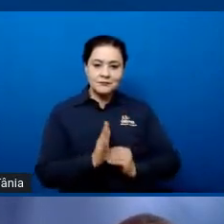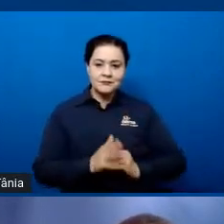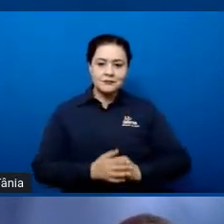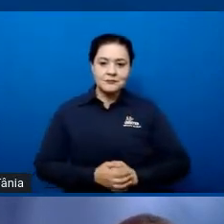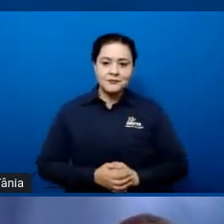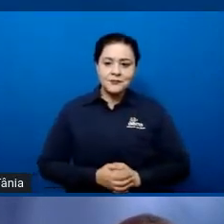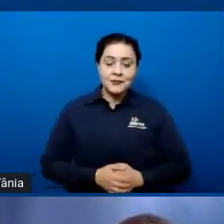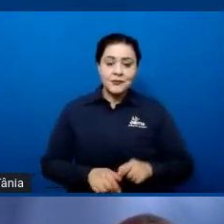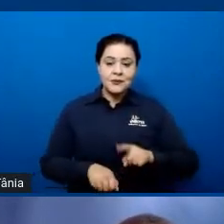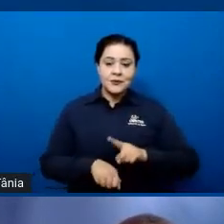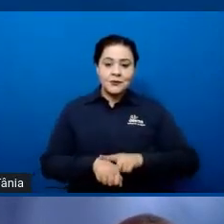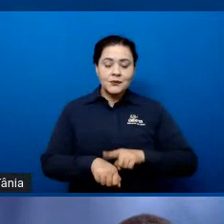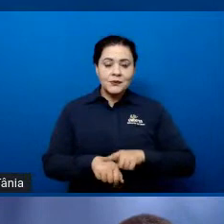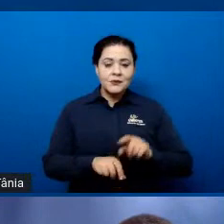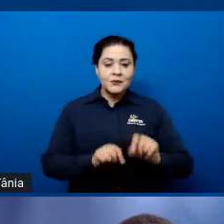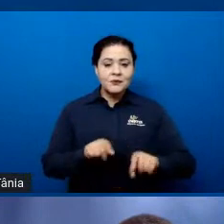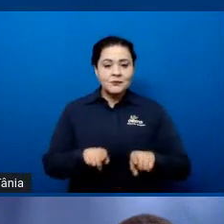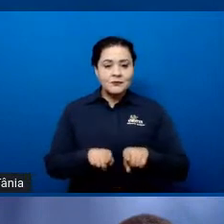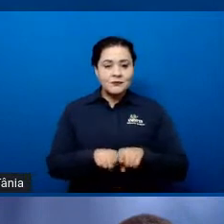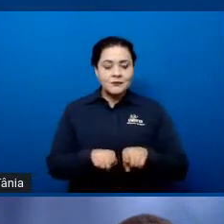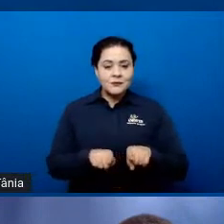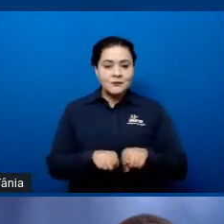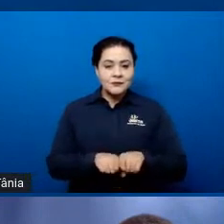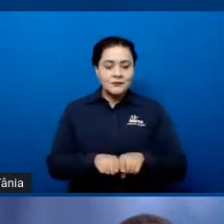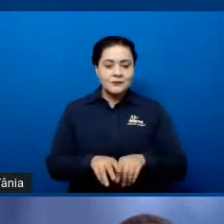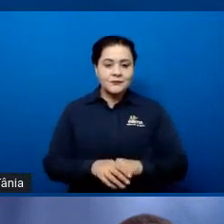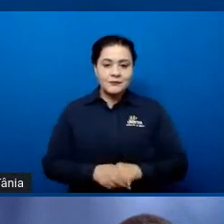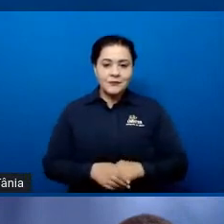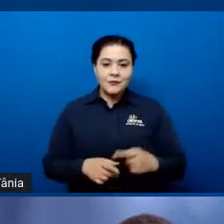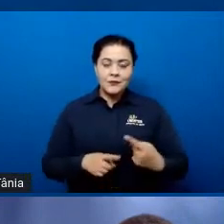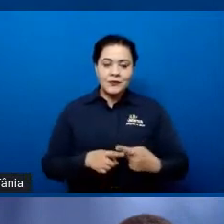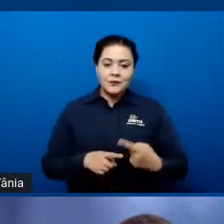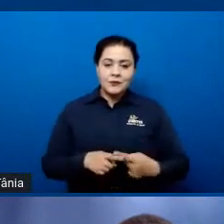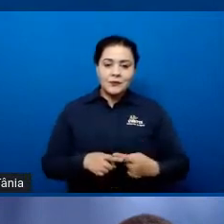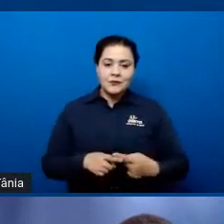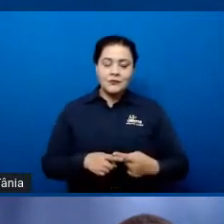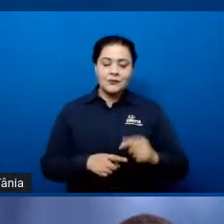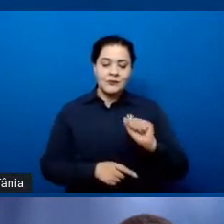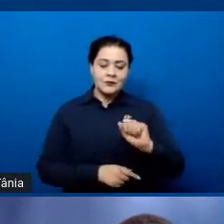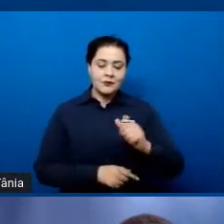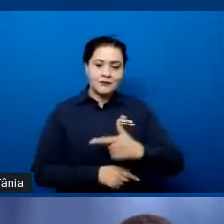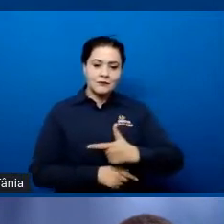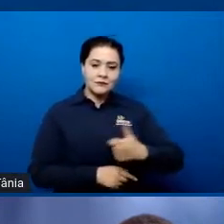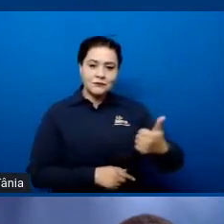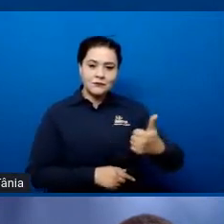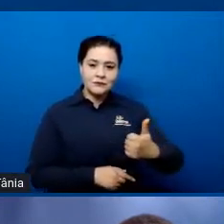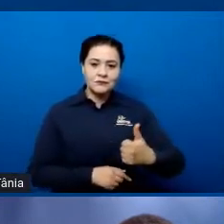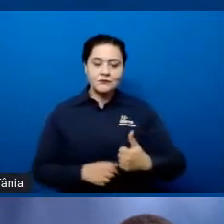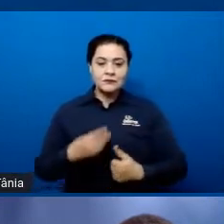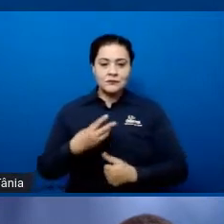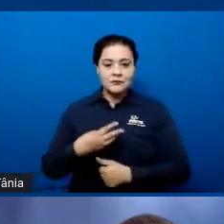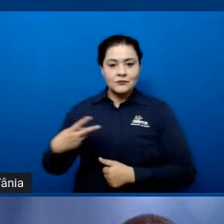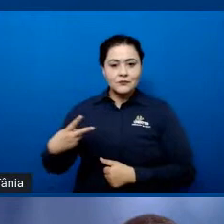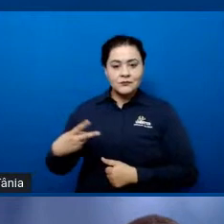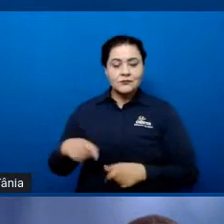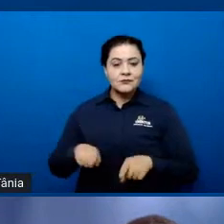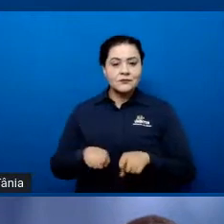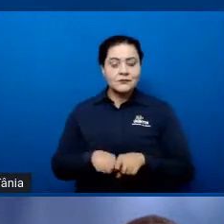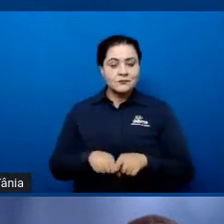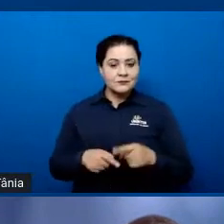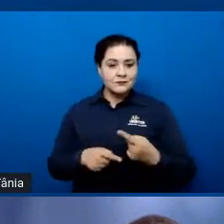é a possibilidade de sim no Samsung A11 sim. Nos AVI, nos A21, nos 32 também.